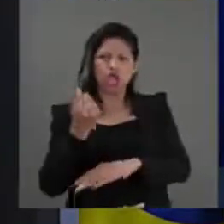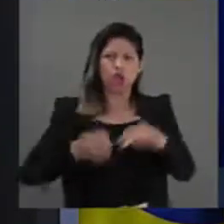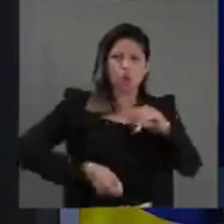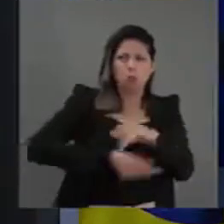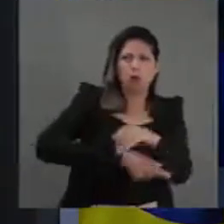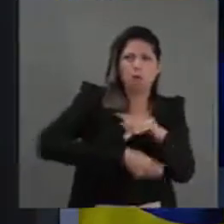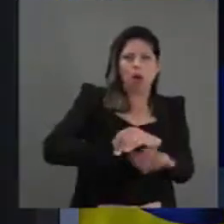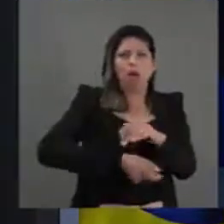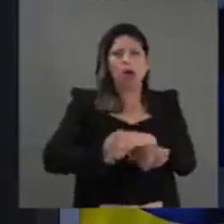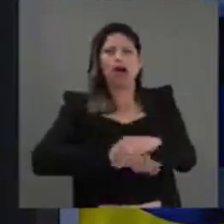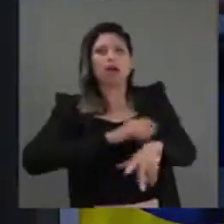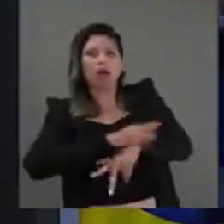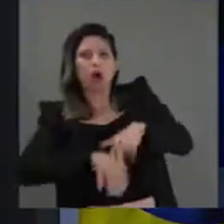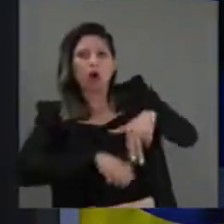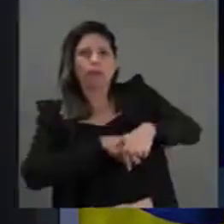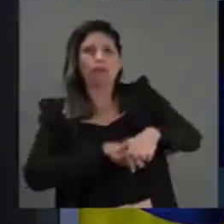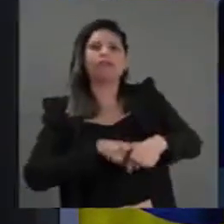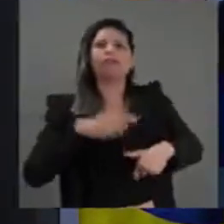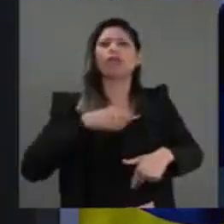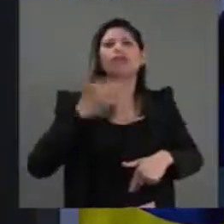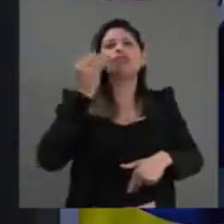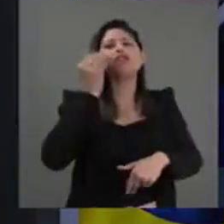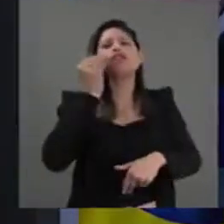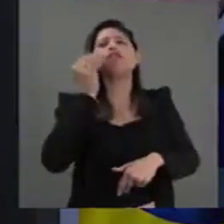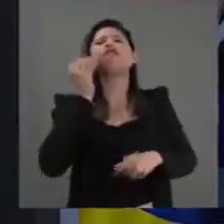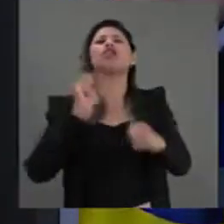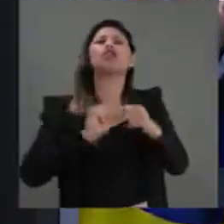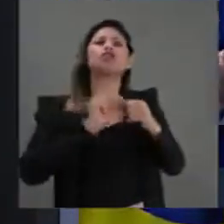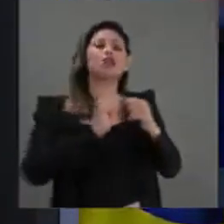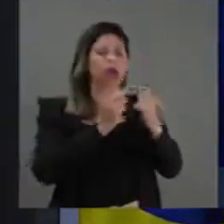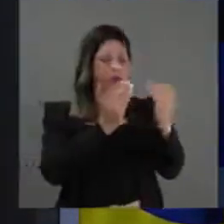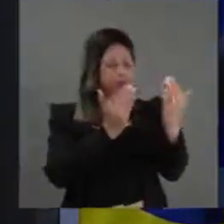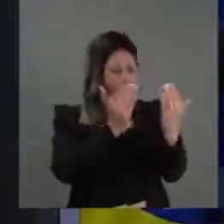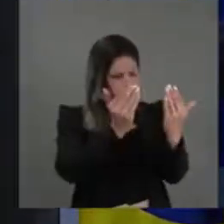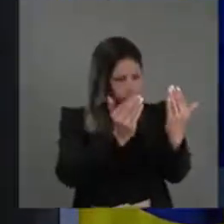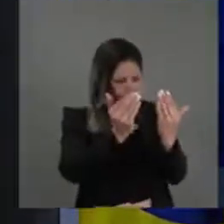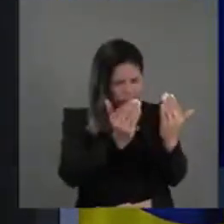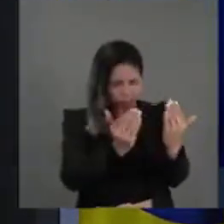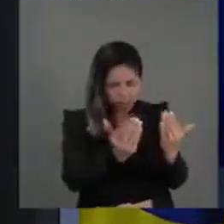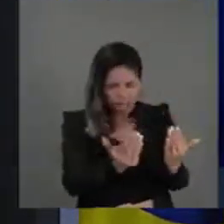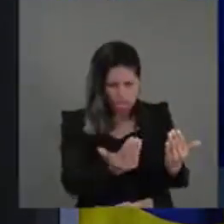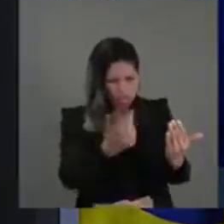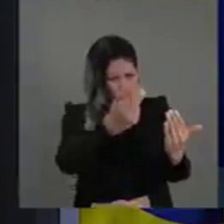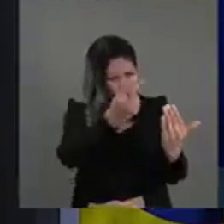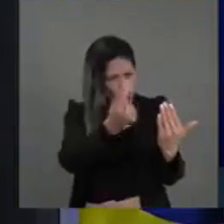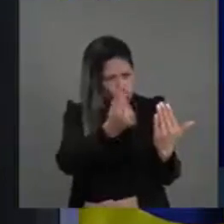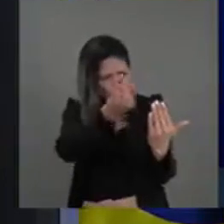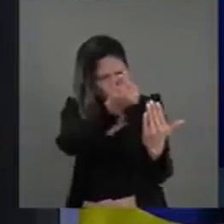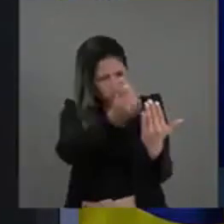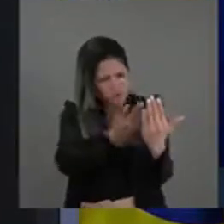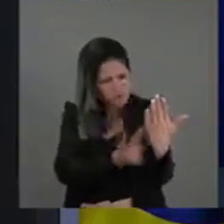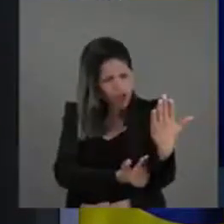Robustas. Comparou repasses em anos anteriores e repasse naquele ano eleitoral.